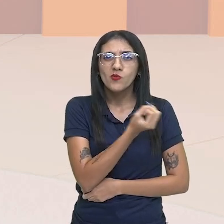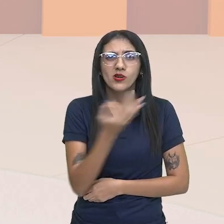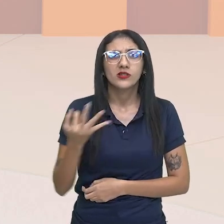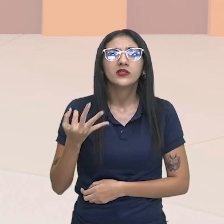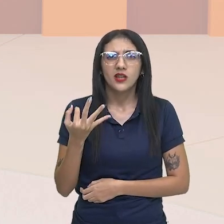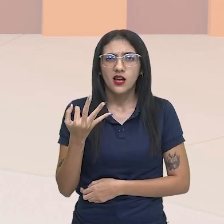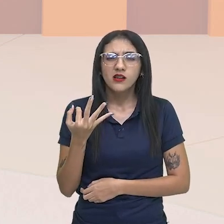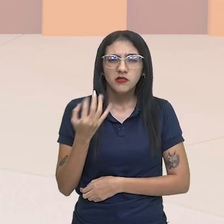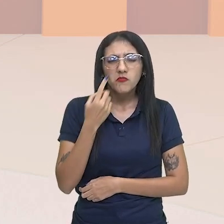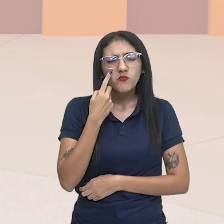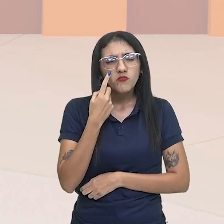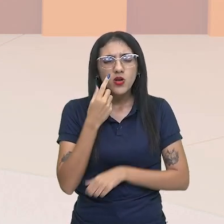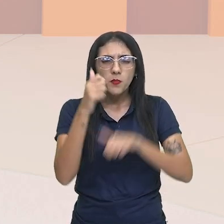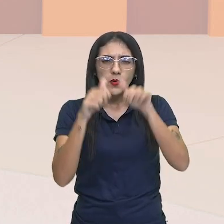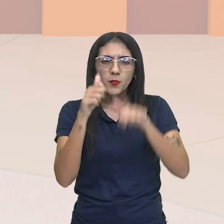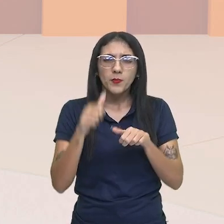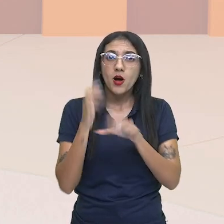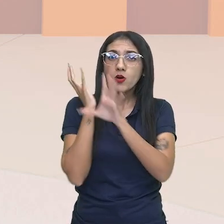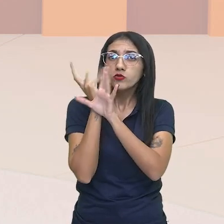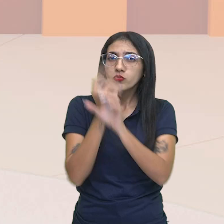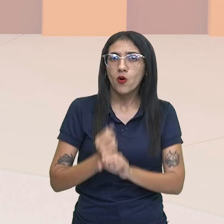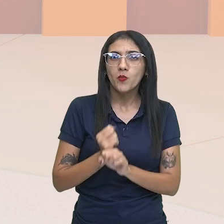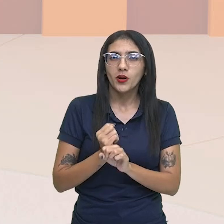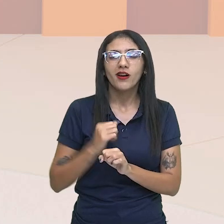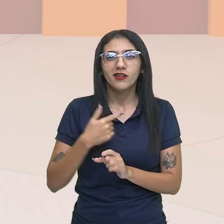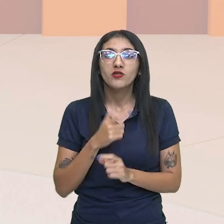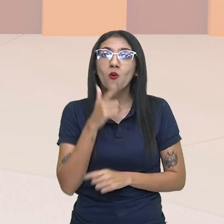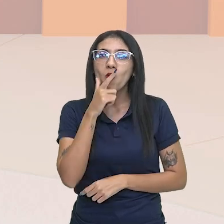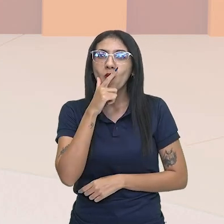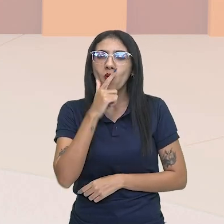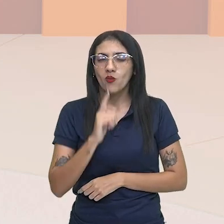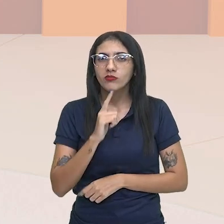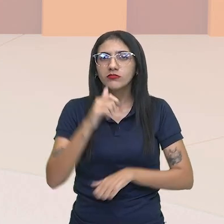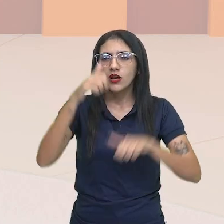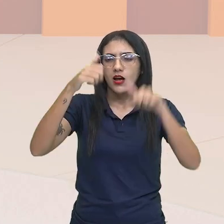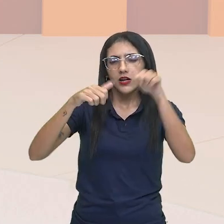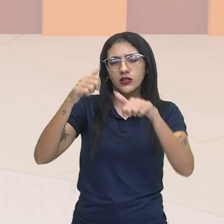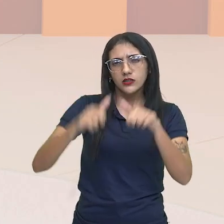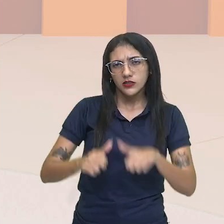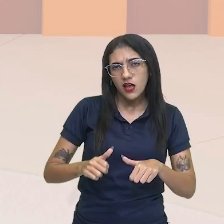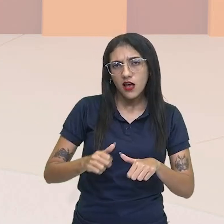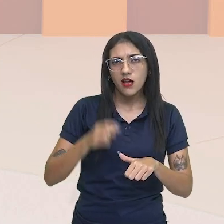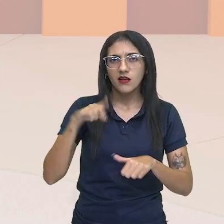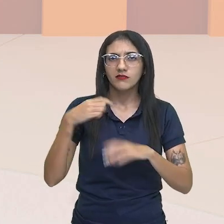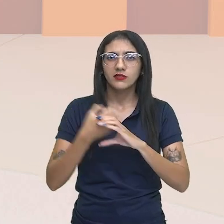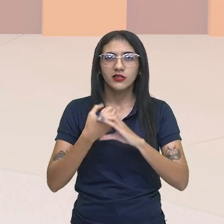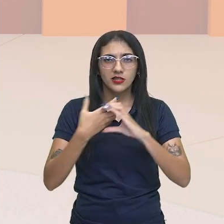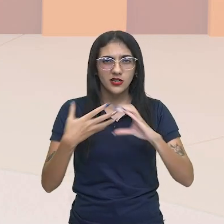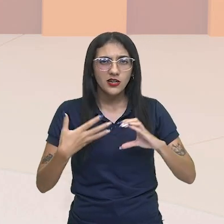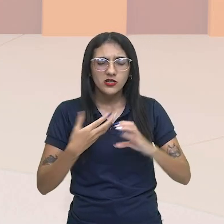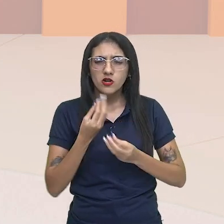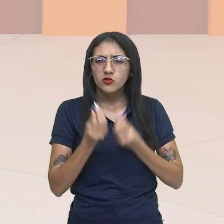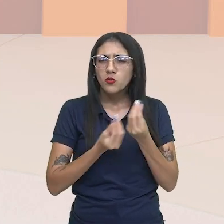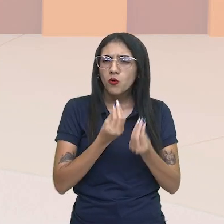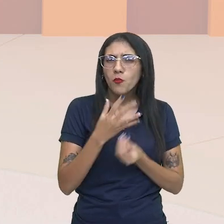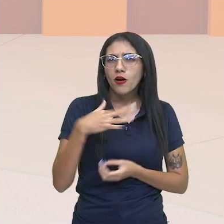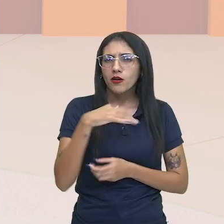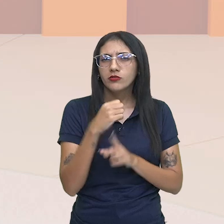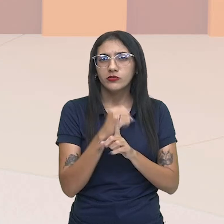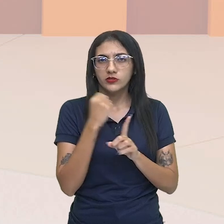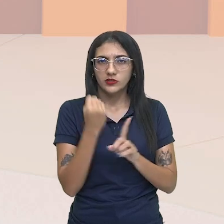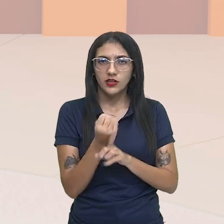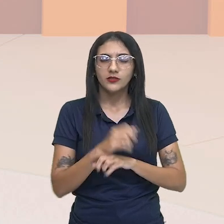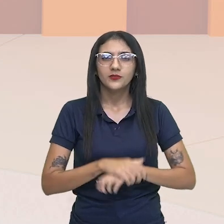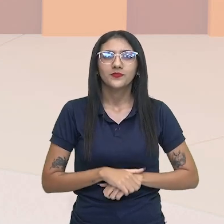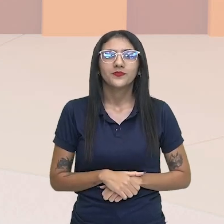que somados a gente consegue analisar direitinho as características ali, mais ou menos, né, de como é que está a população.